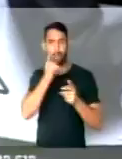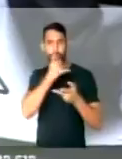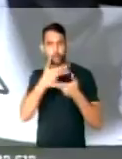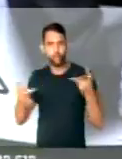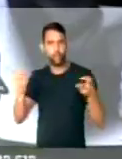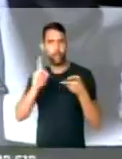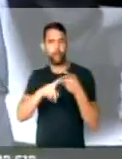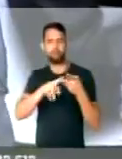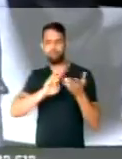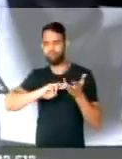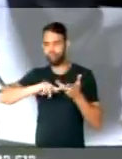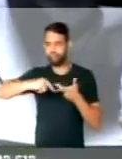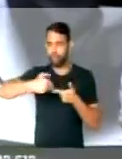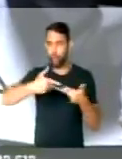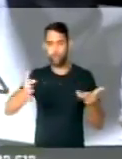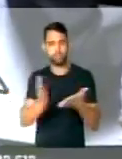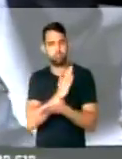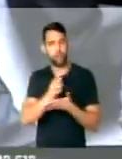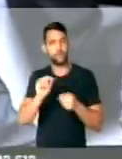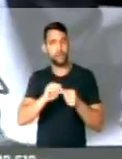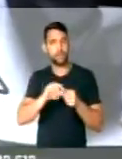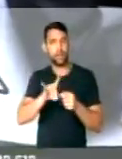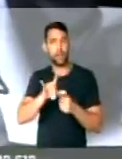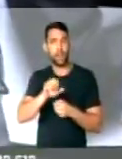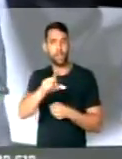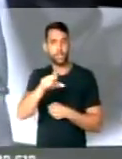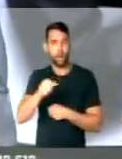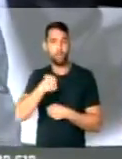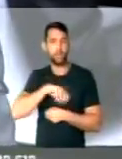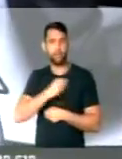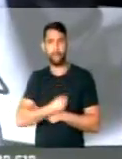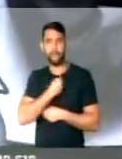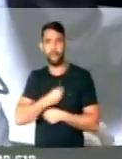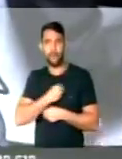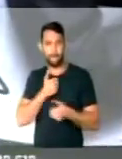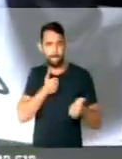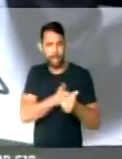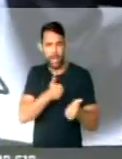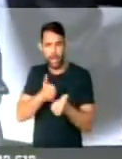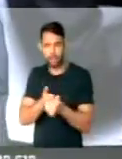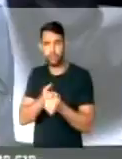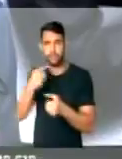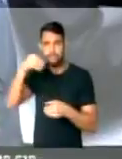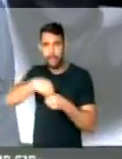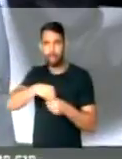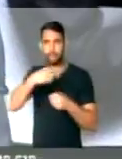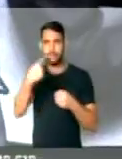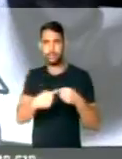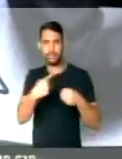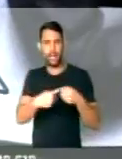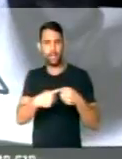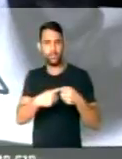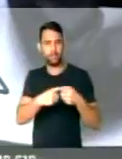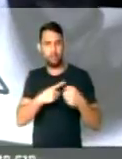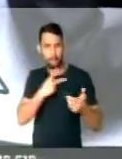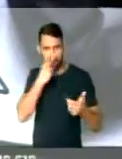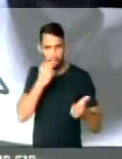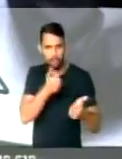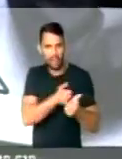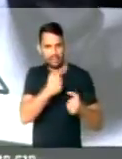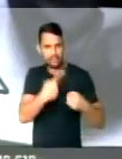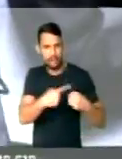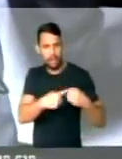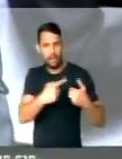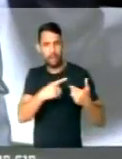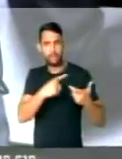de coisas pode ser feito com o lixão. Agora, o que não dá é para conviver com lixões dentro das cidades, com uma